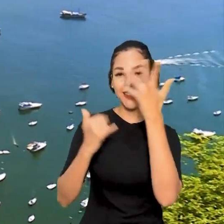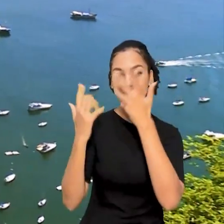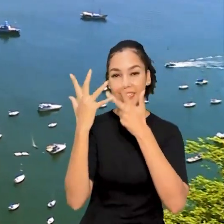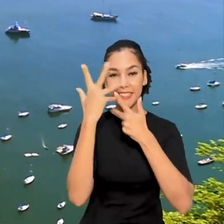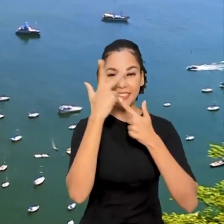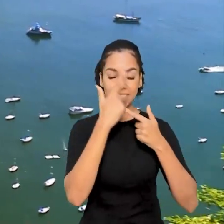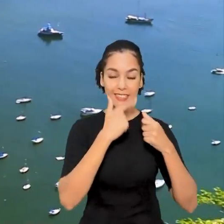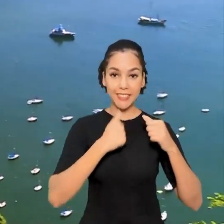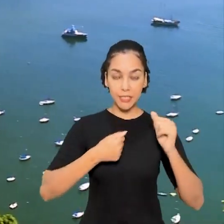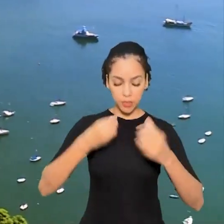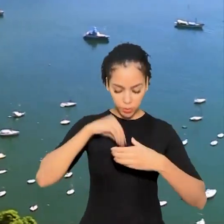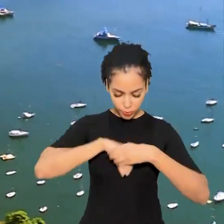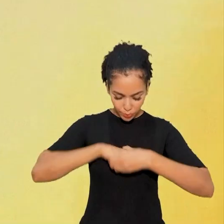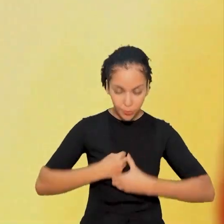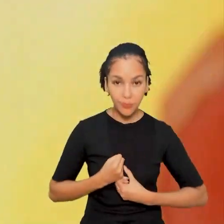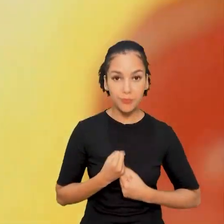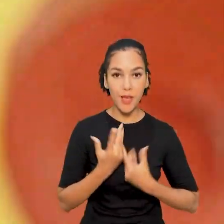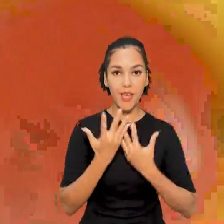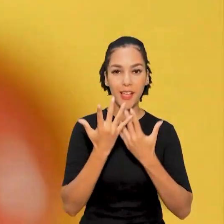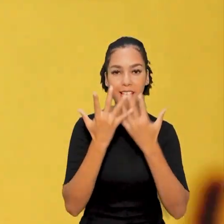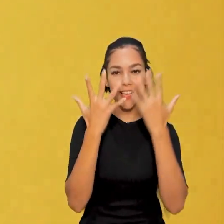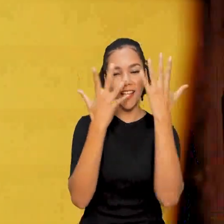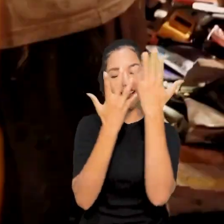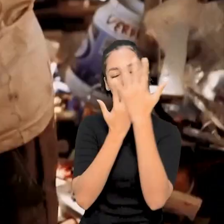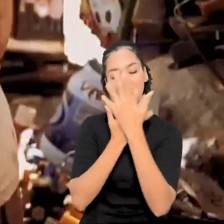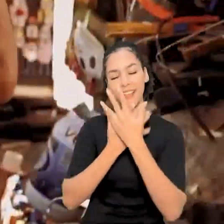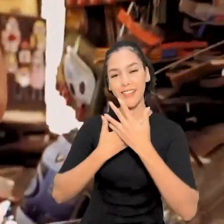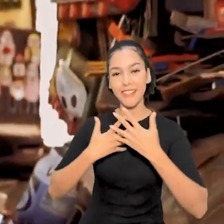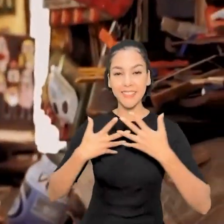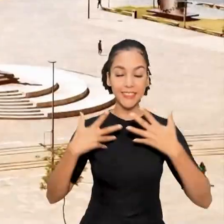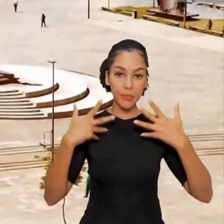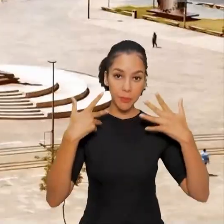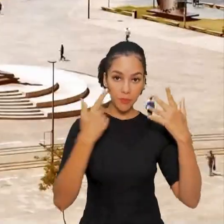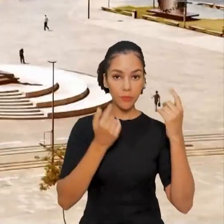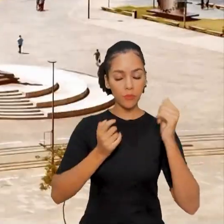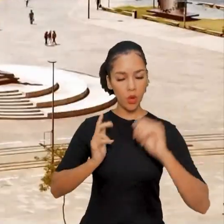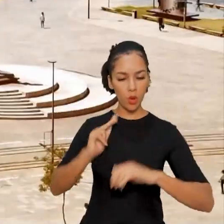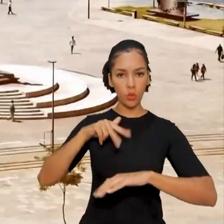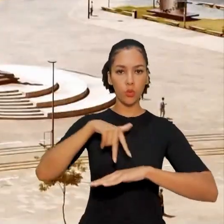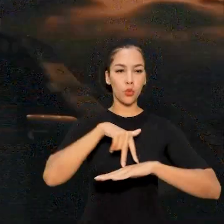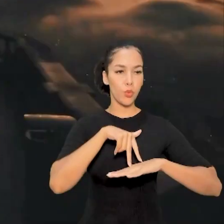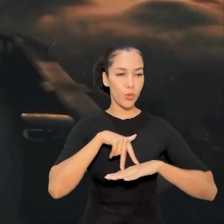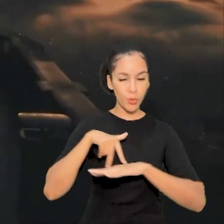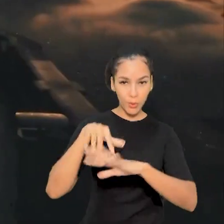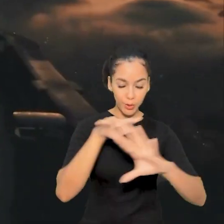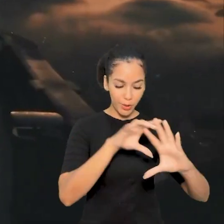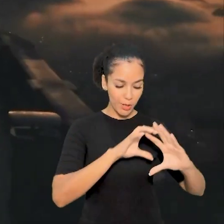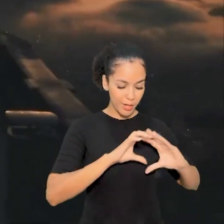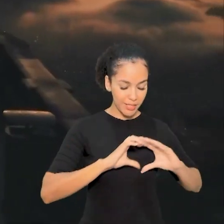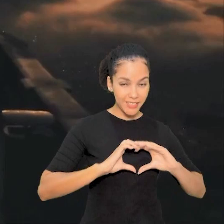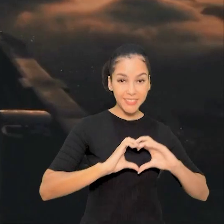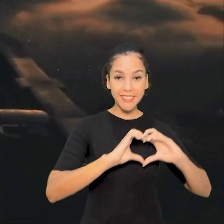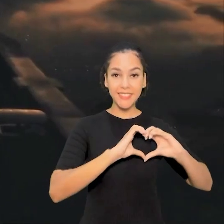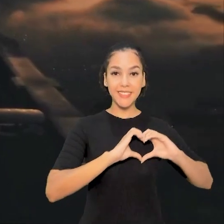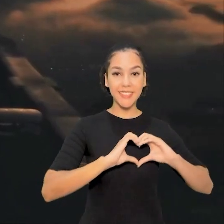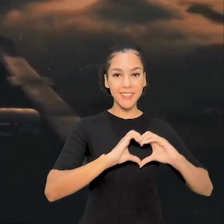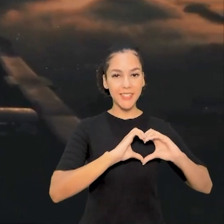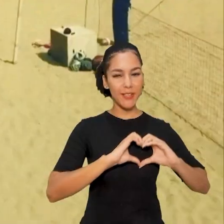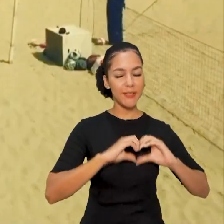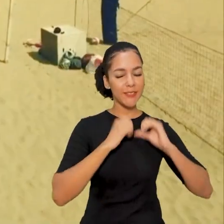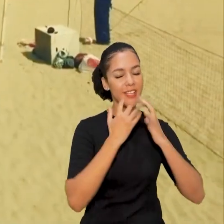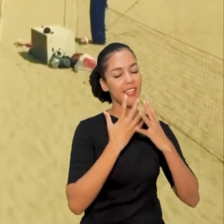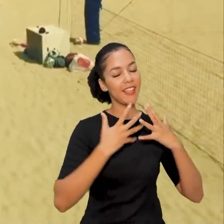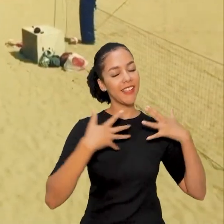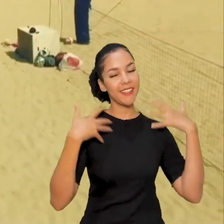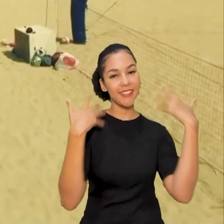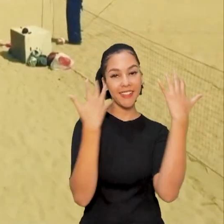que vivem da gente és um lar dos nossos corações